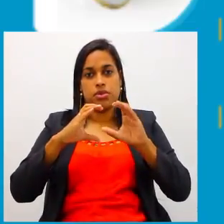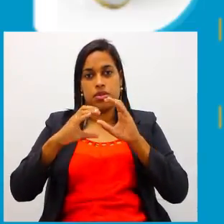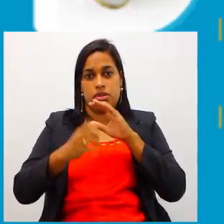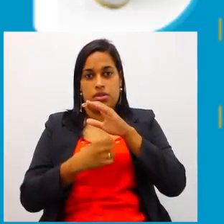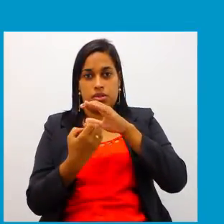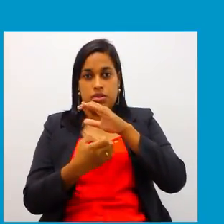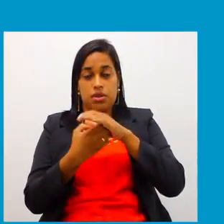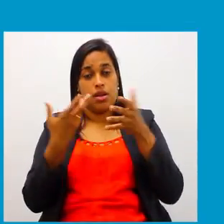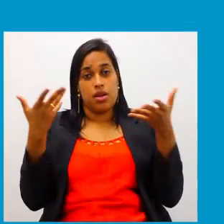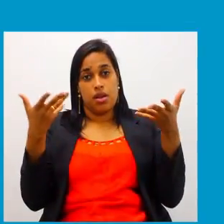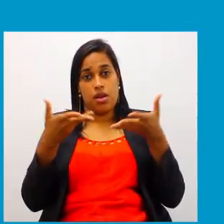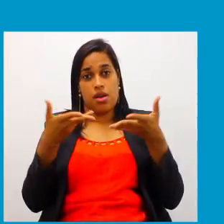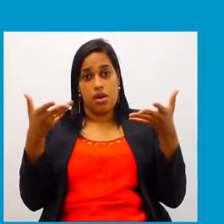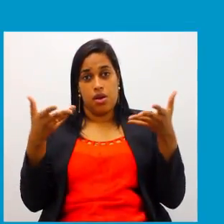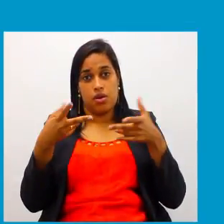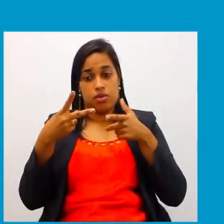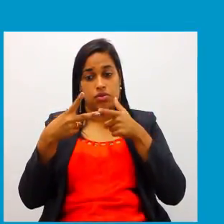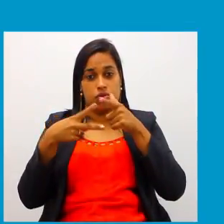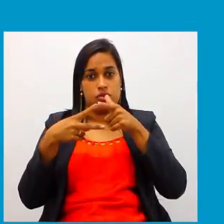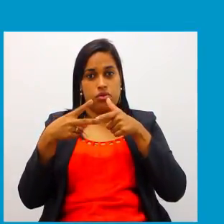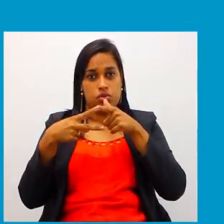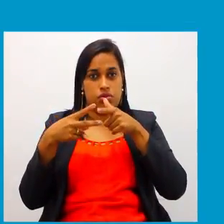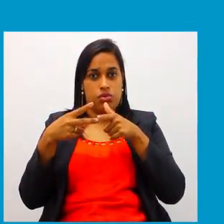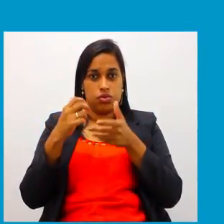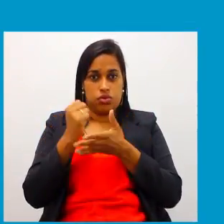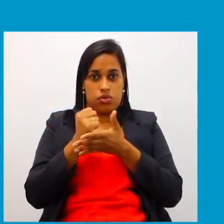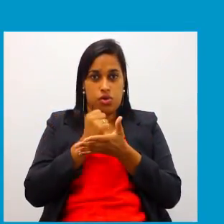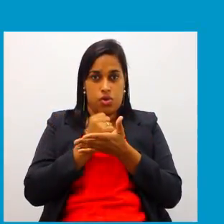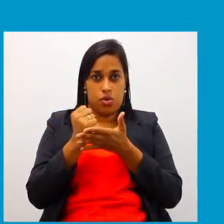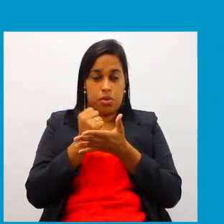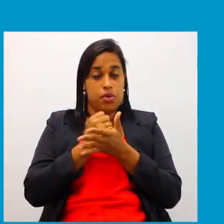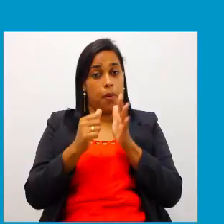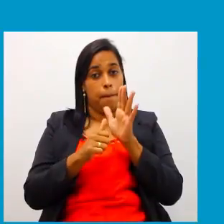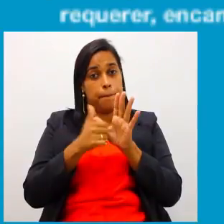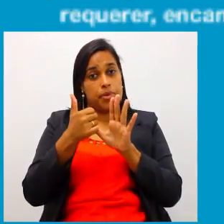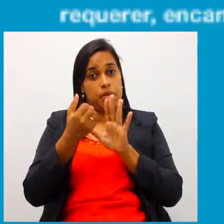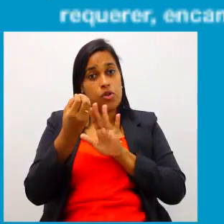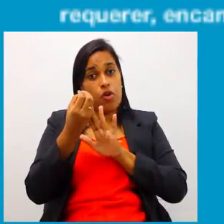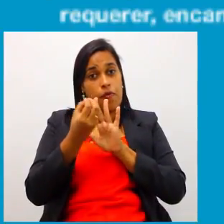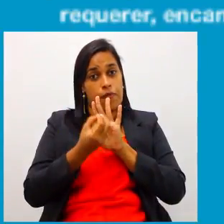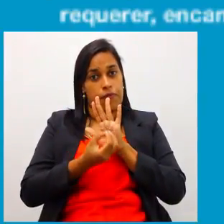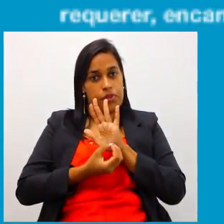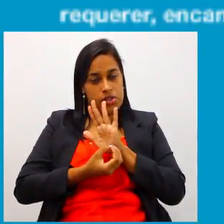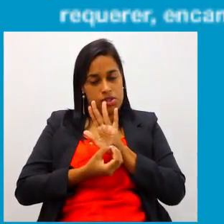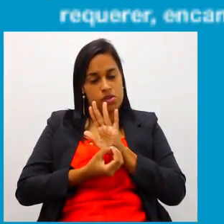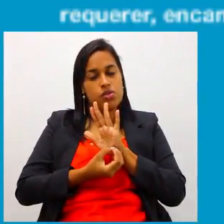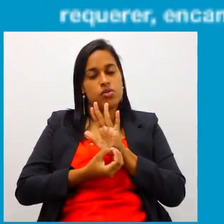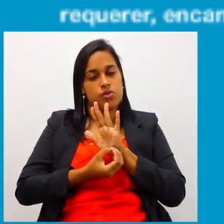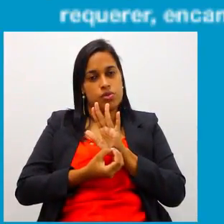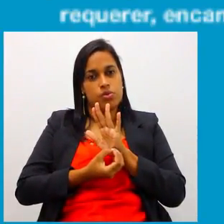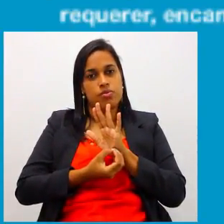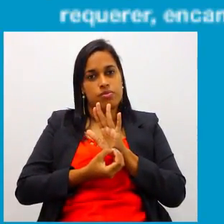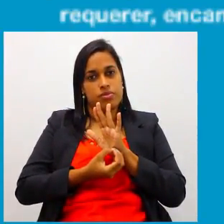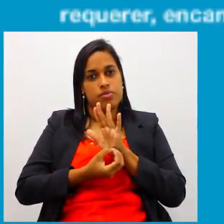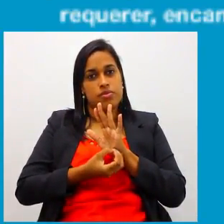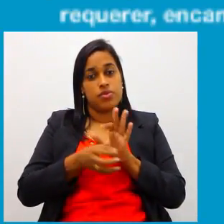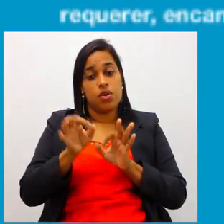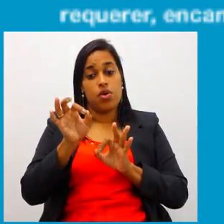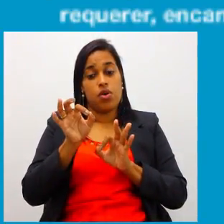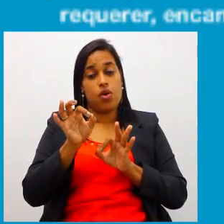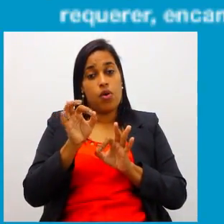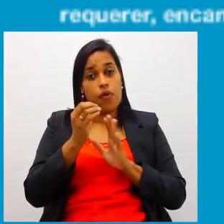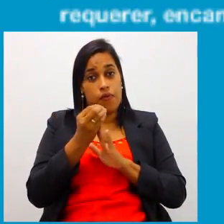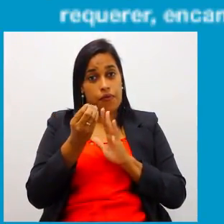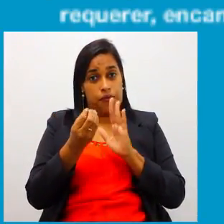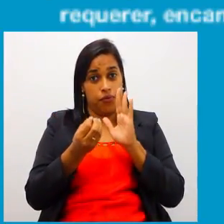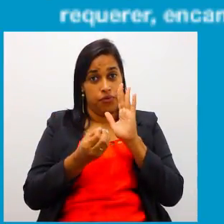informal nas empresas. Vamos agora aos dois documentos. O primeiro deles é o ofício, né? Nós estamos fazendo a elaboração de documentos corporativos. O